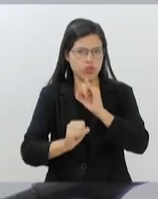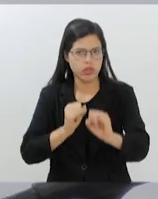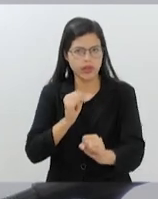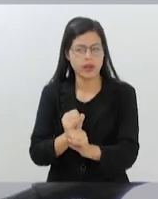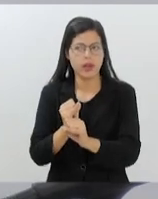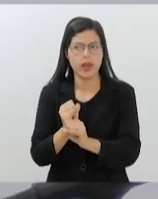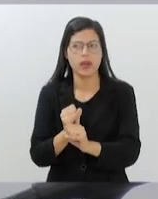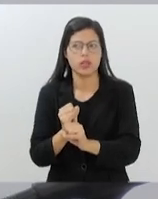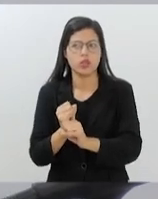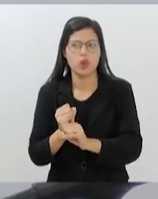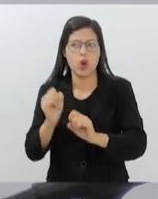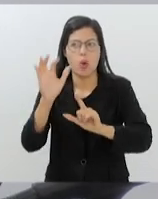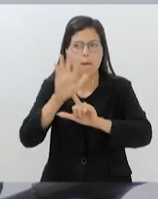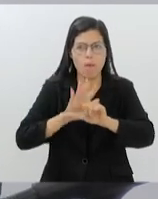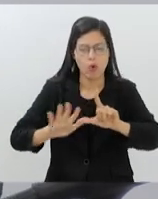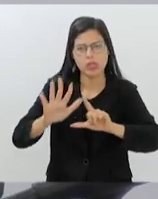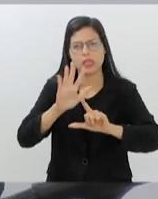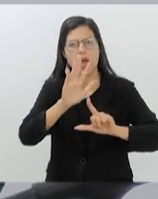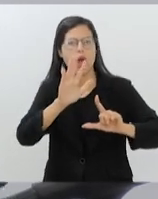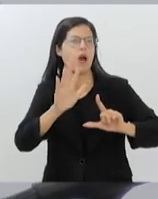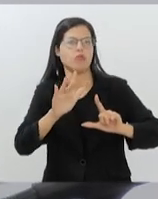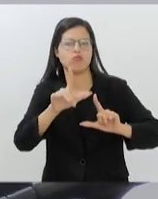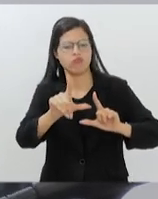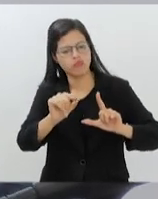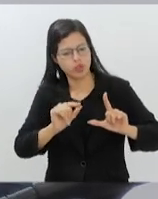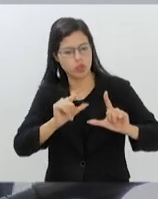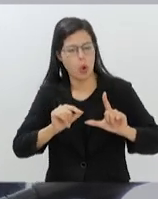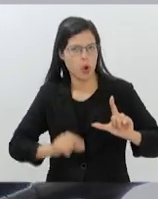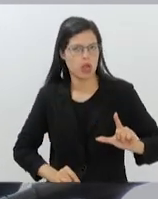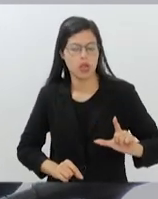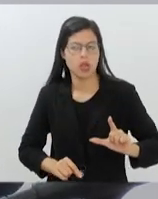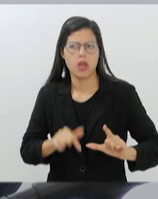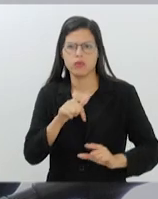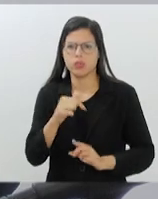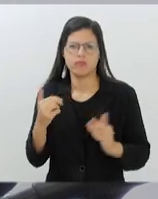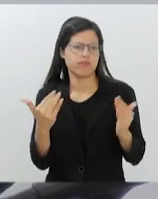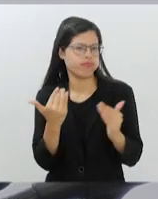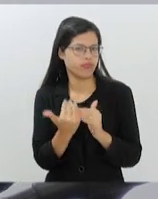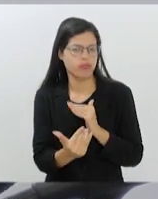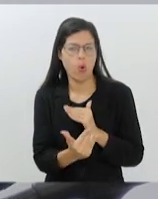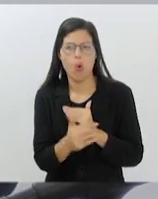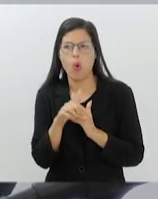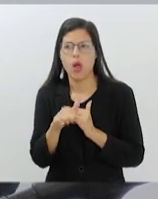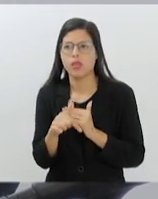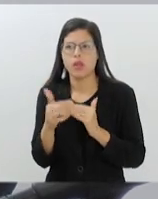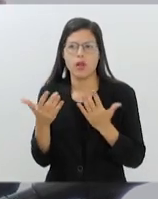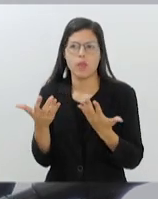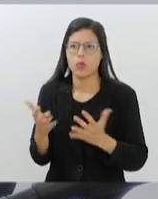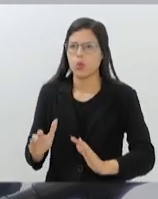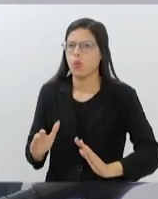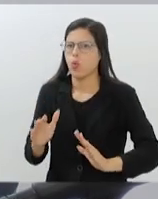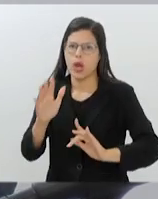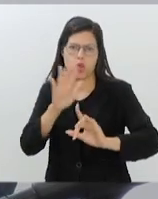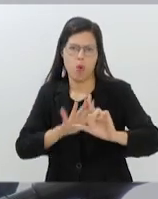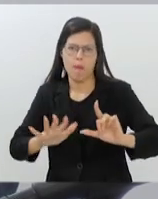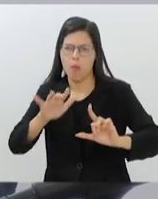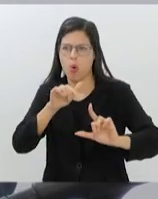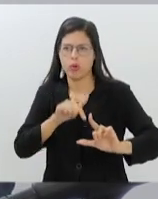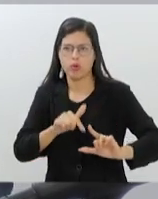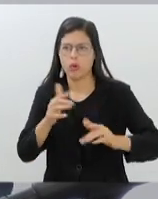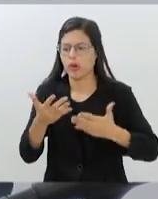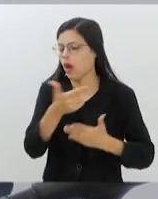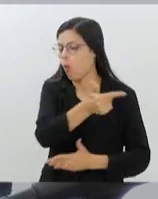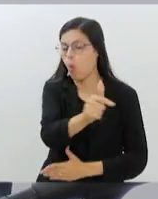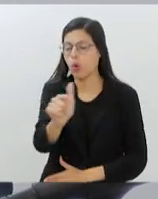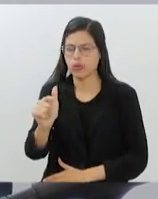os portais a b c aí o senhor discorda não quer colocar recurso naquele veicular naqueles portais queer os outros